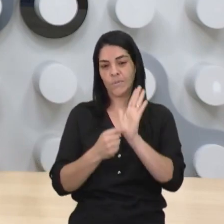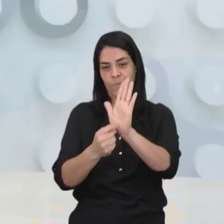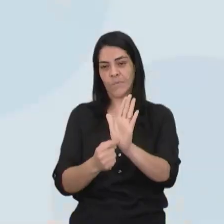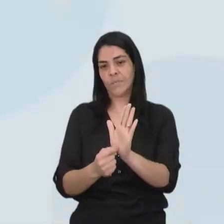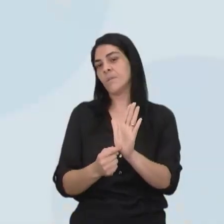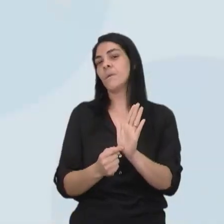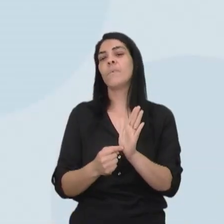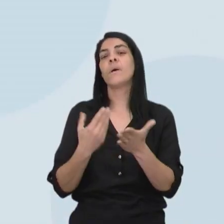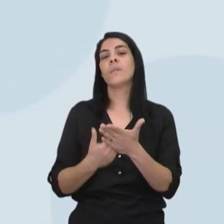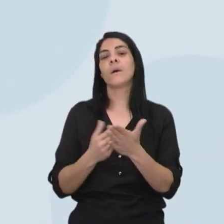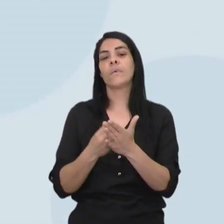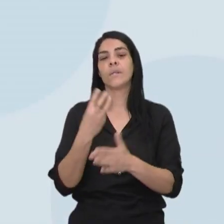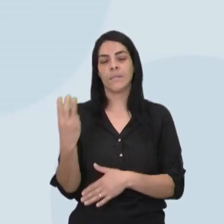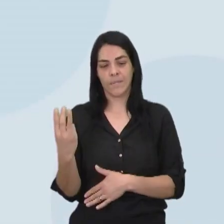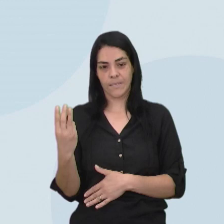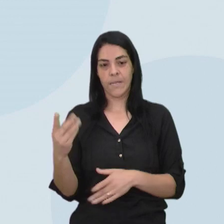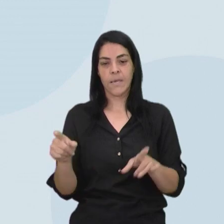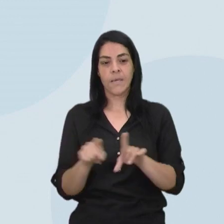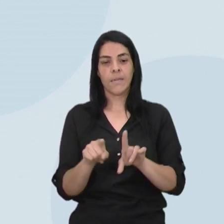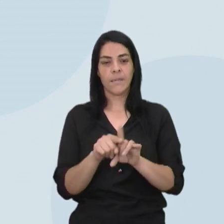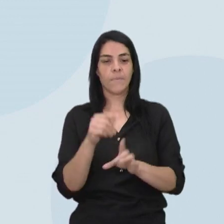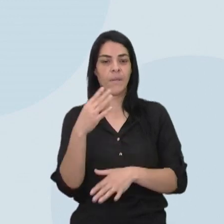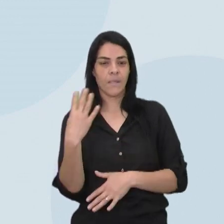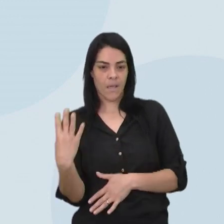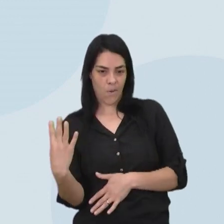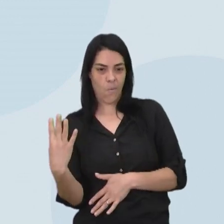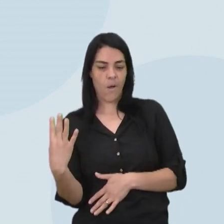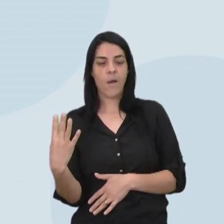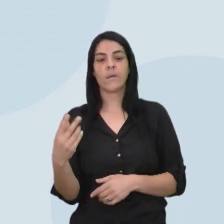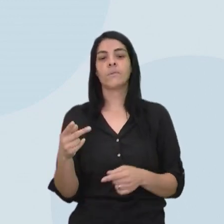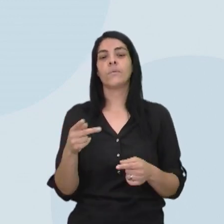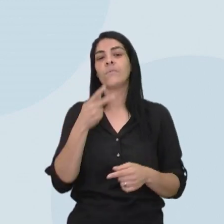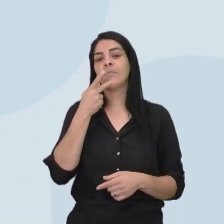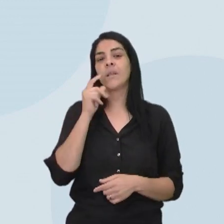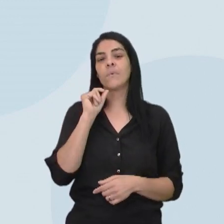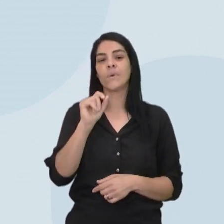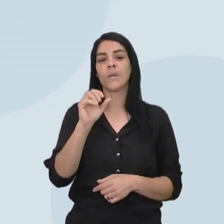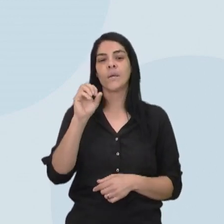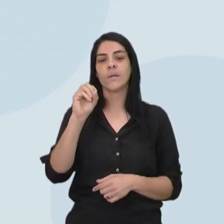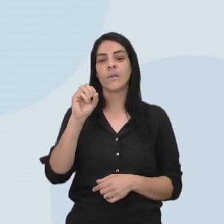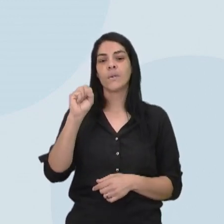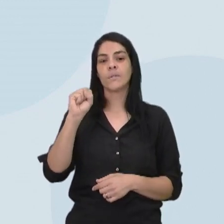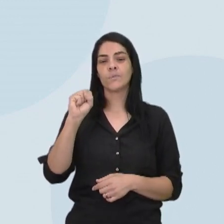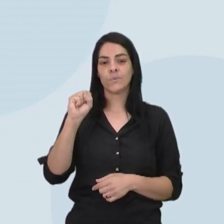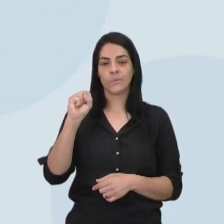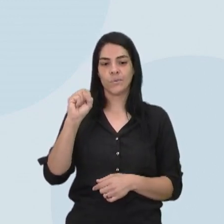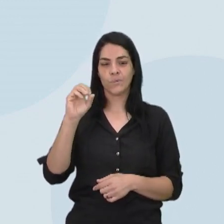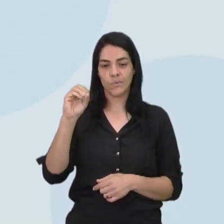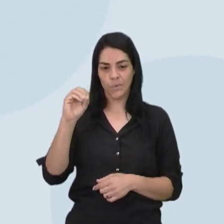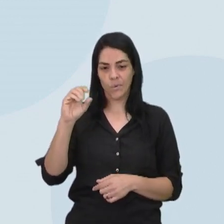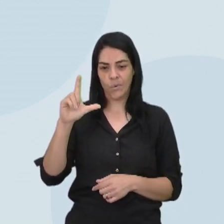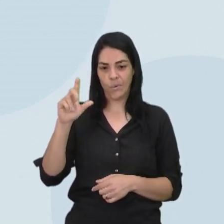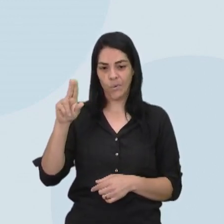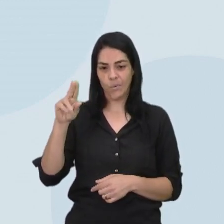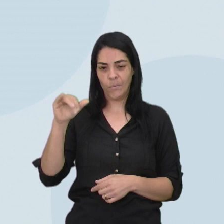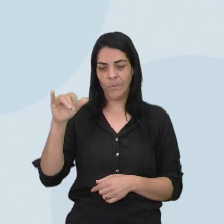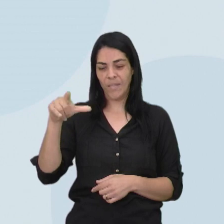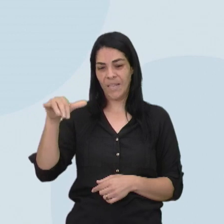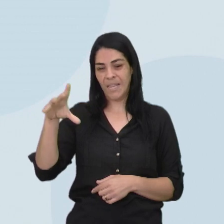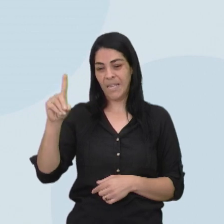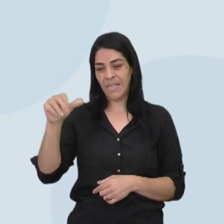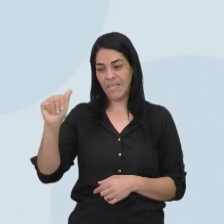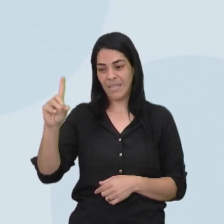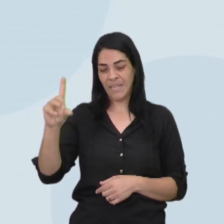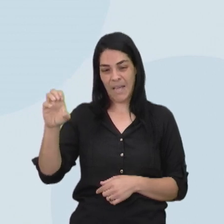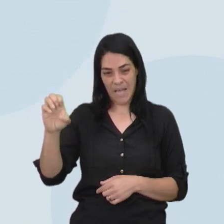4, a gente falou sobre solubilidade. Então, eu falei para vocês aí sobre a questão do quanto o sal, ou alguma